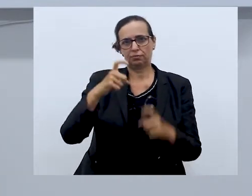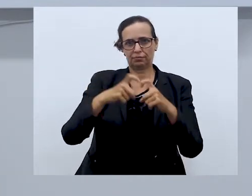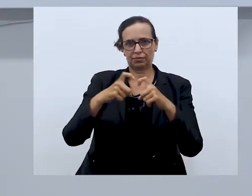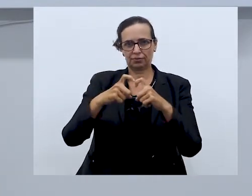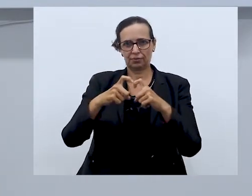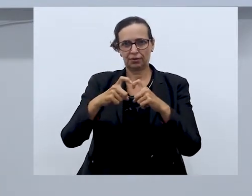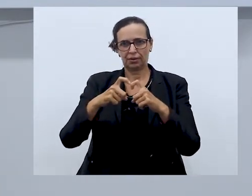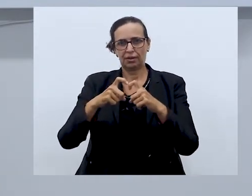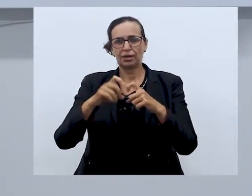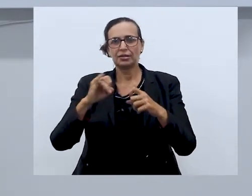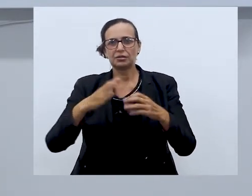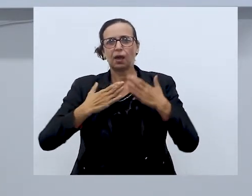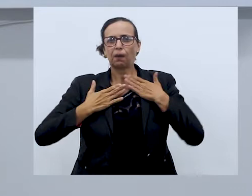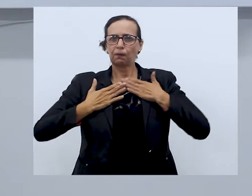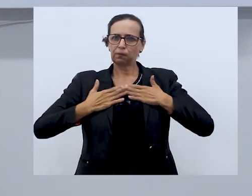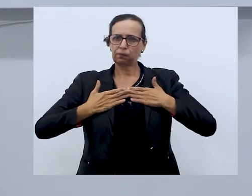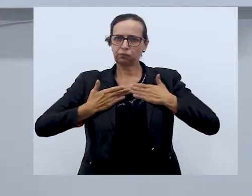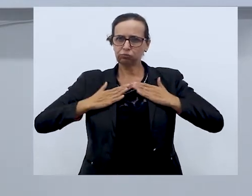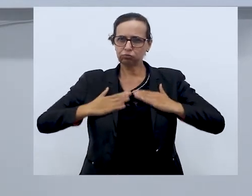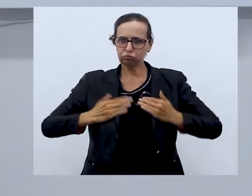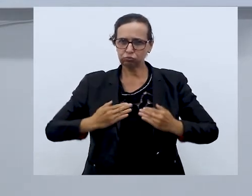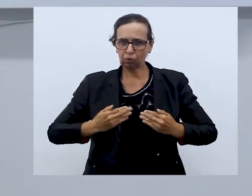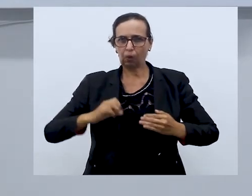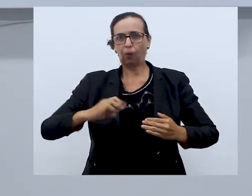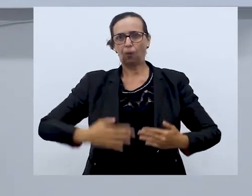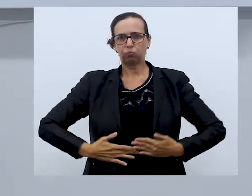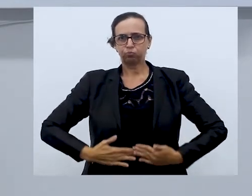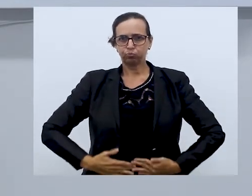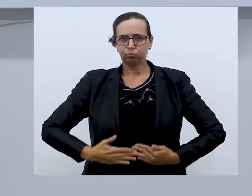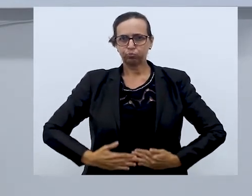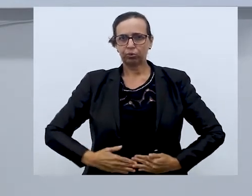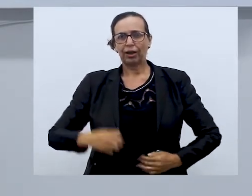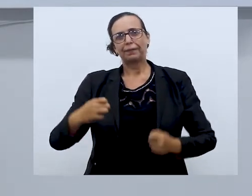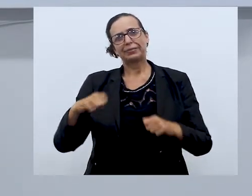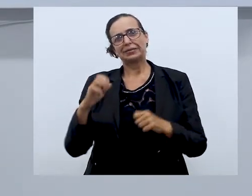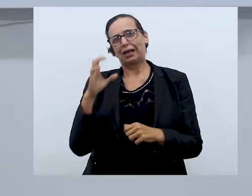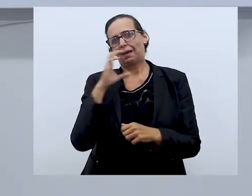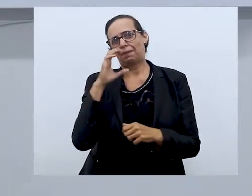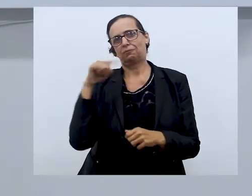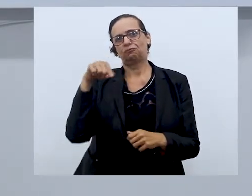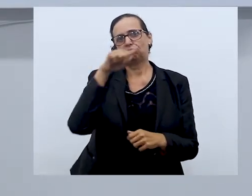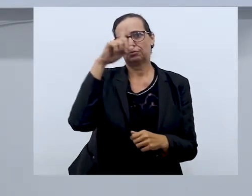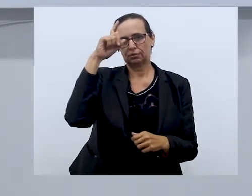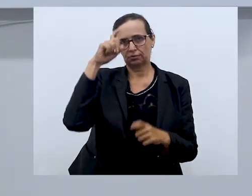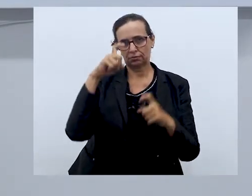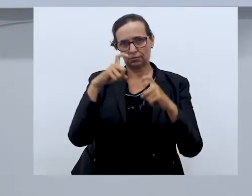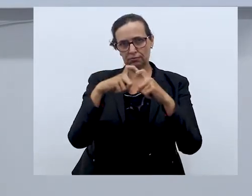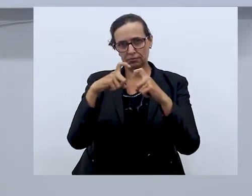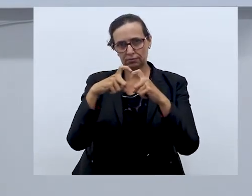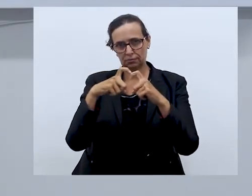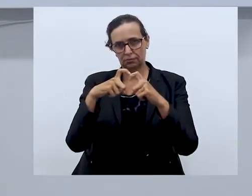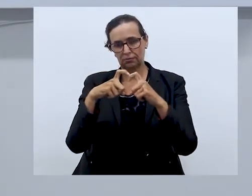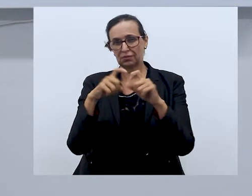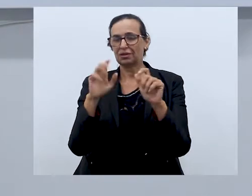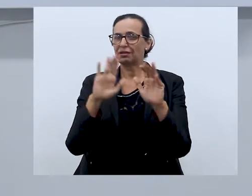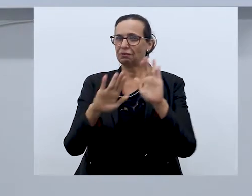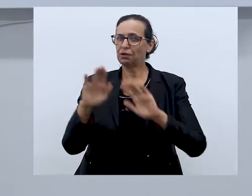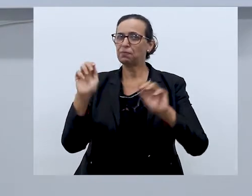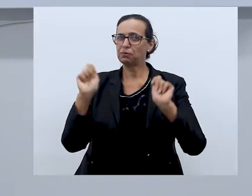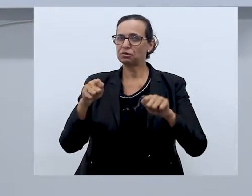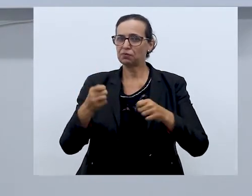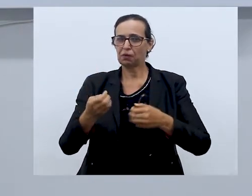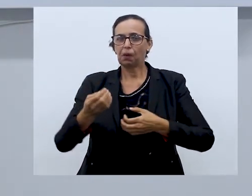você procura imediatamente um atendimento médico. No tórax ou abdômen, você deve procurar imediatamente um atendimento